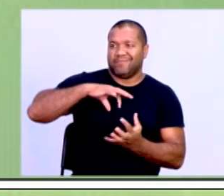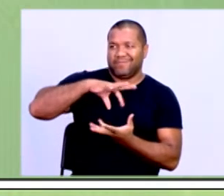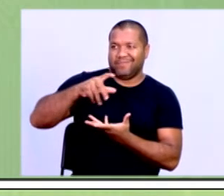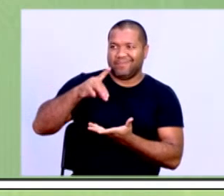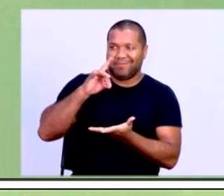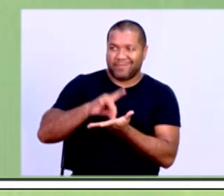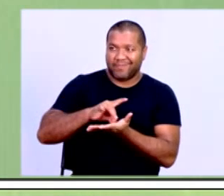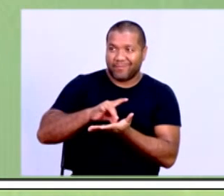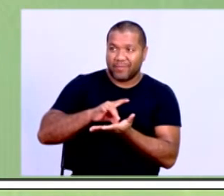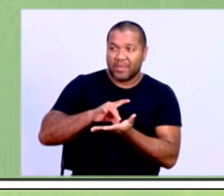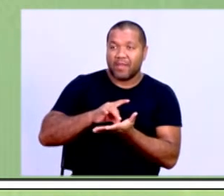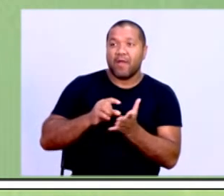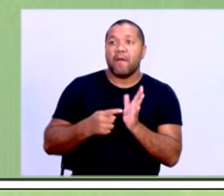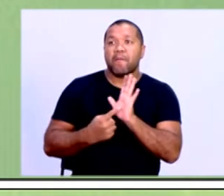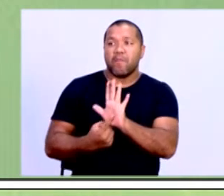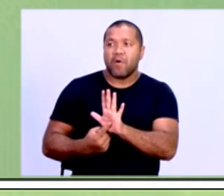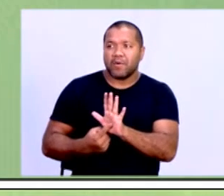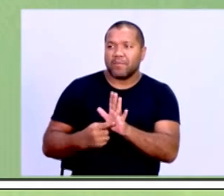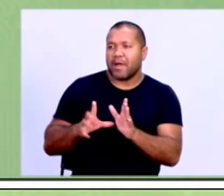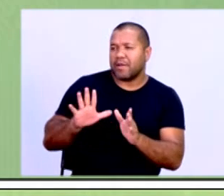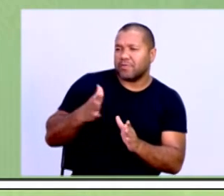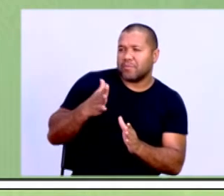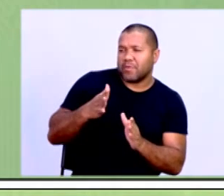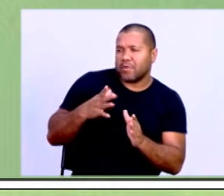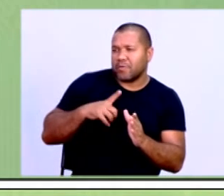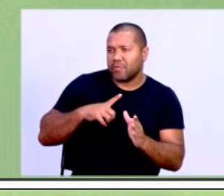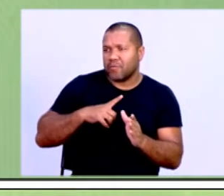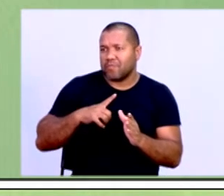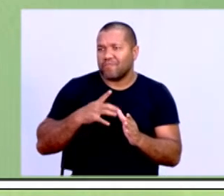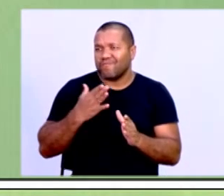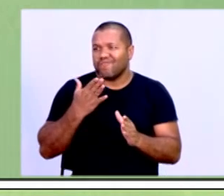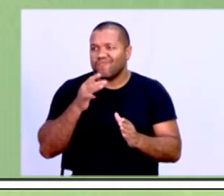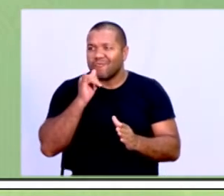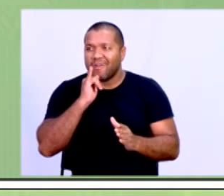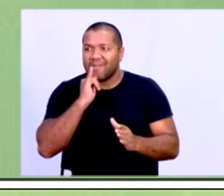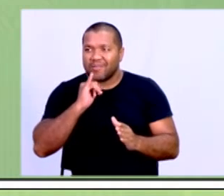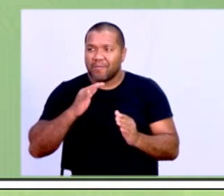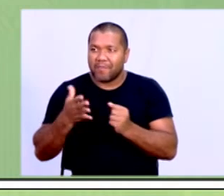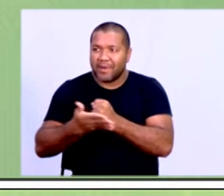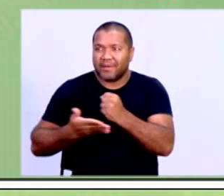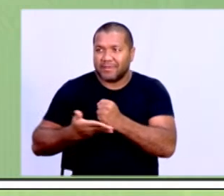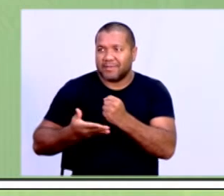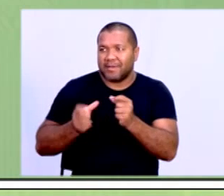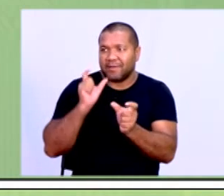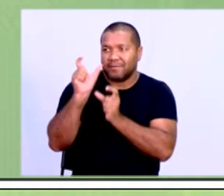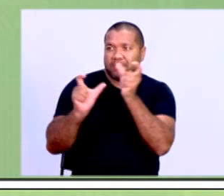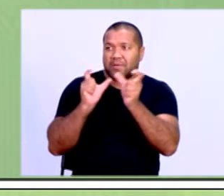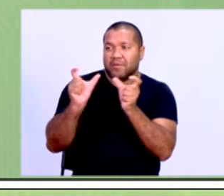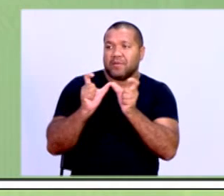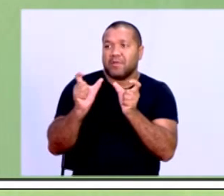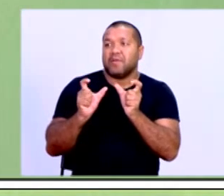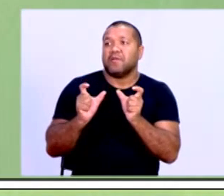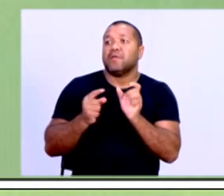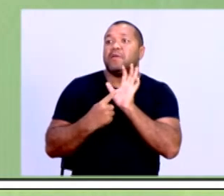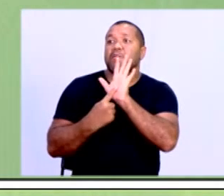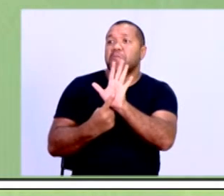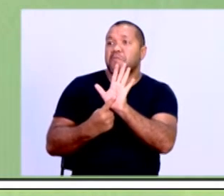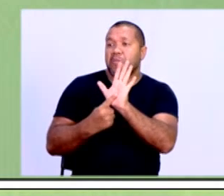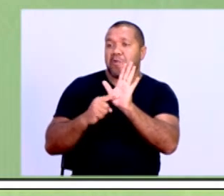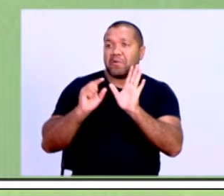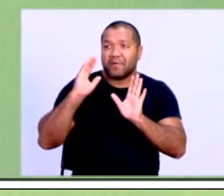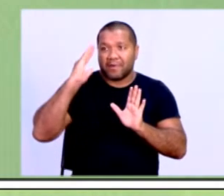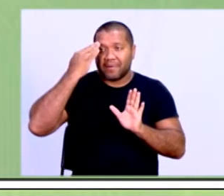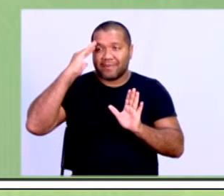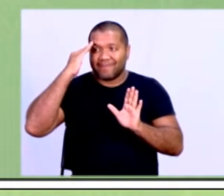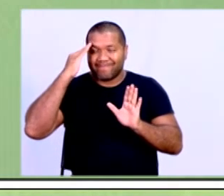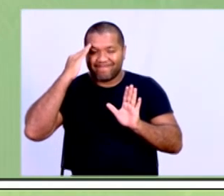Apresenta uma modelagem do sistema baseada nos dados e maior transparência da análise